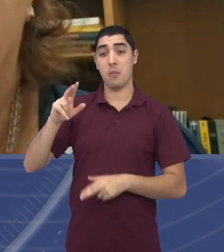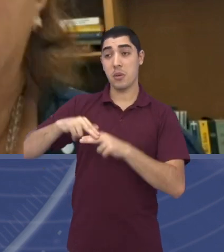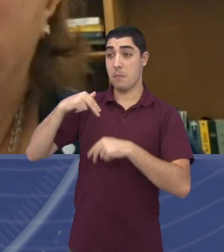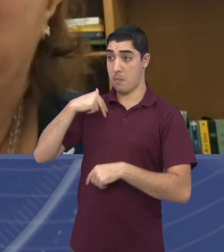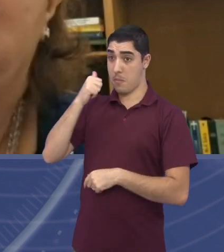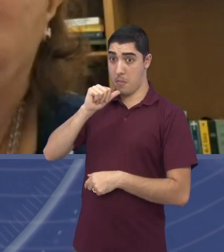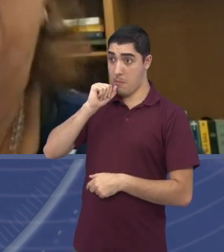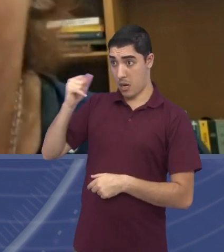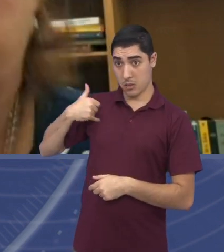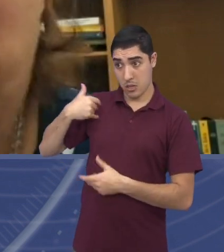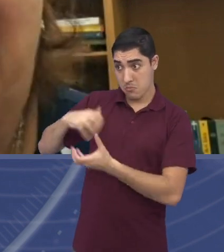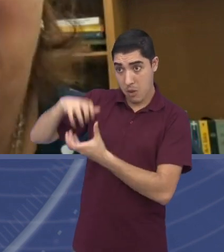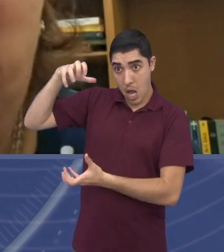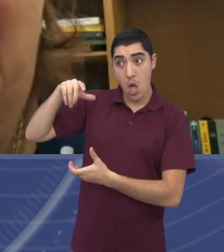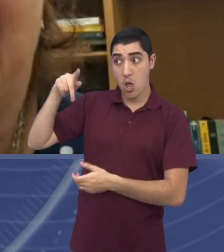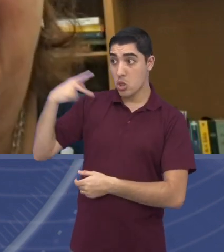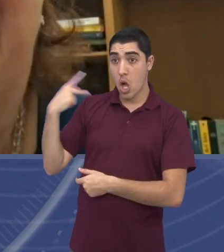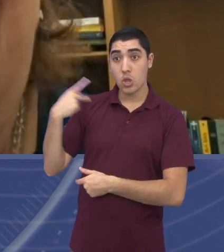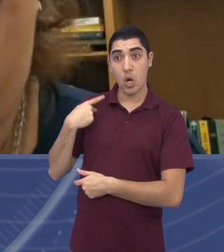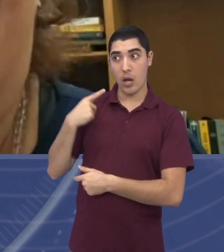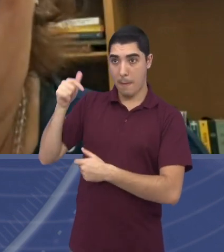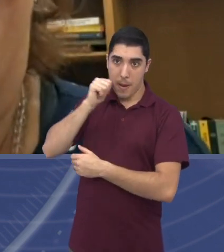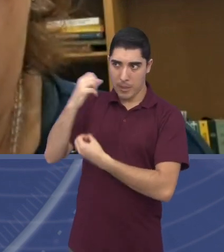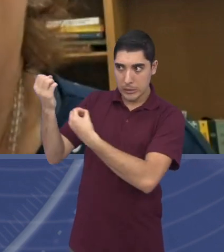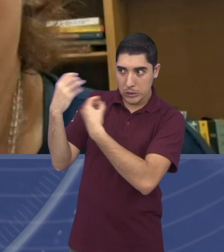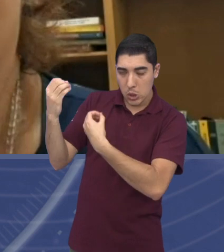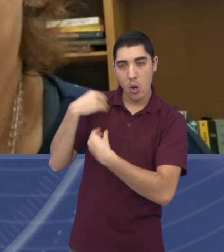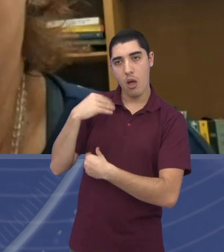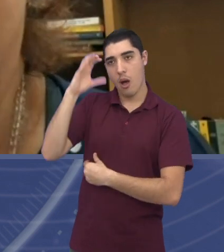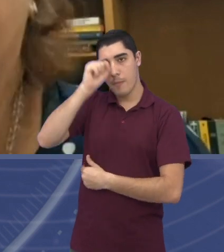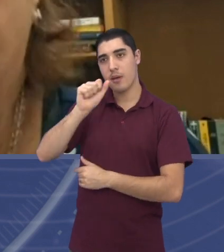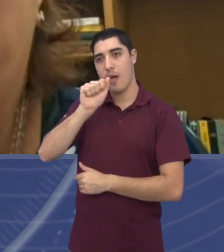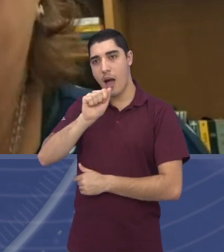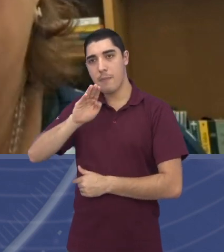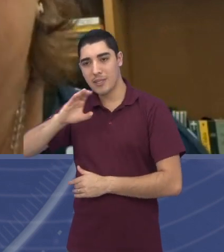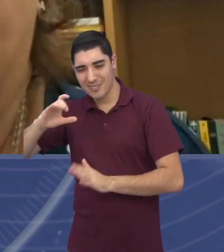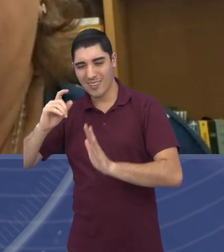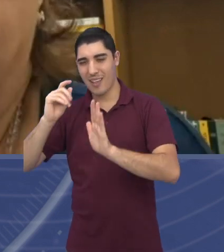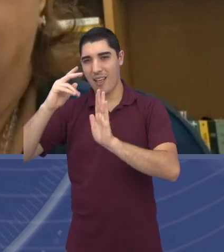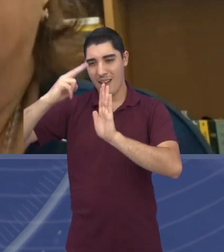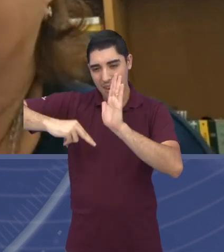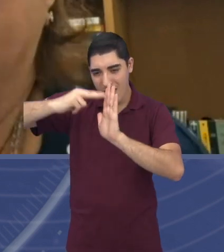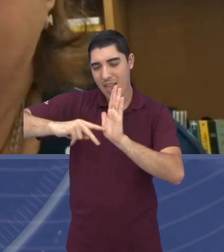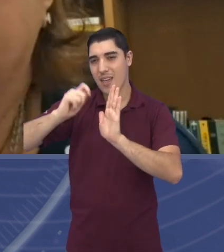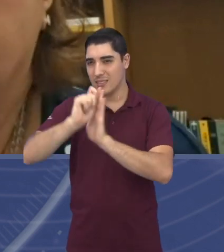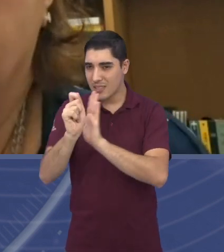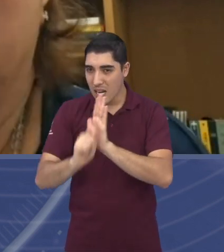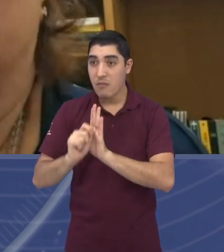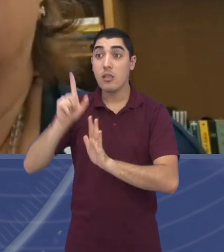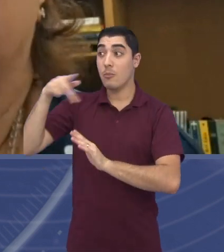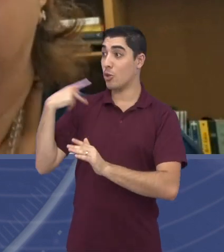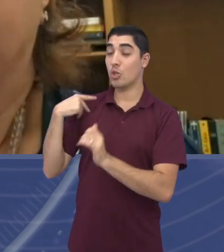Minha mãe me alfabetizou e depois fomos colegas de classe. Então, essa experiência maluca e